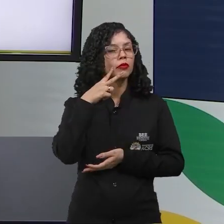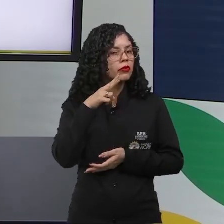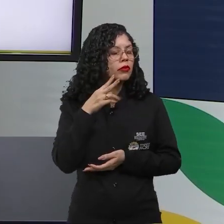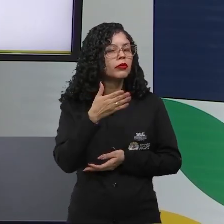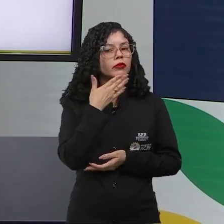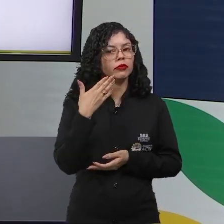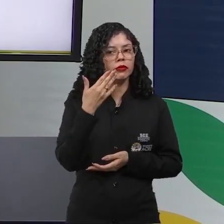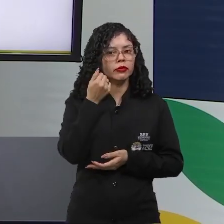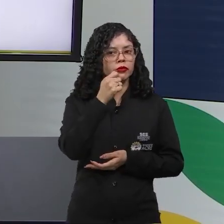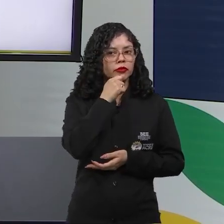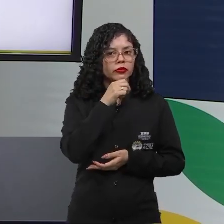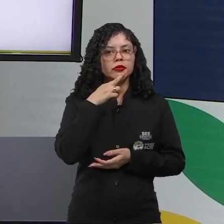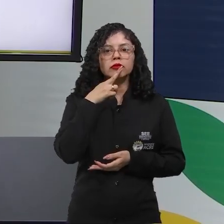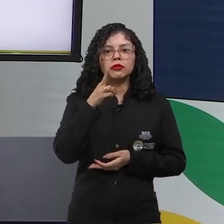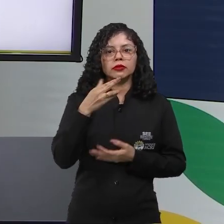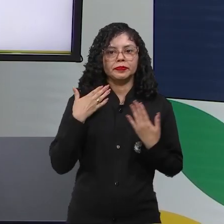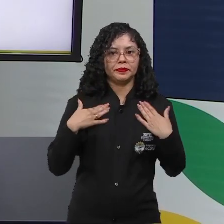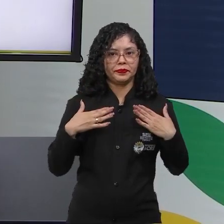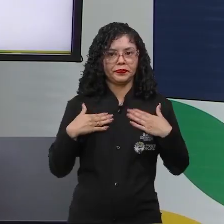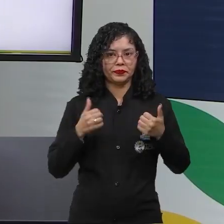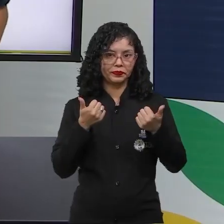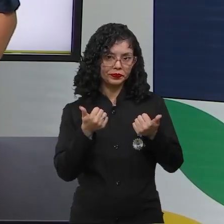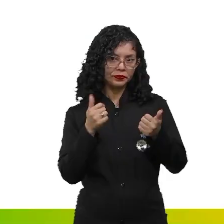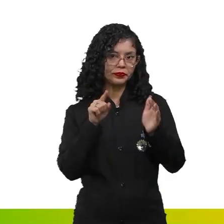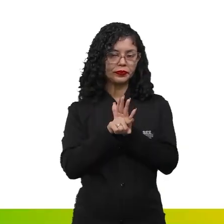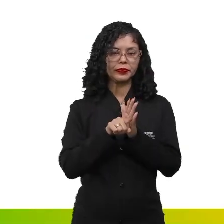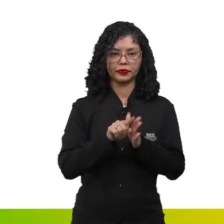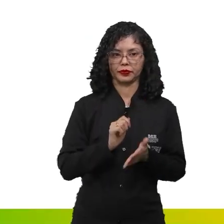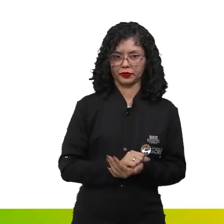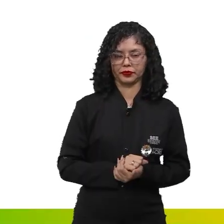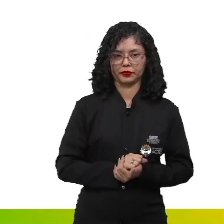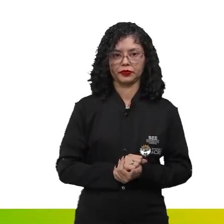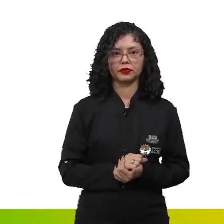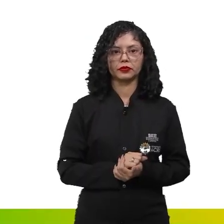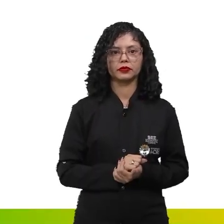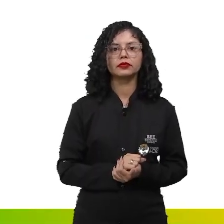é muito tranquilo resolver esse tipo de questão. Vamos lá.